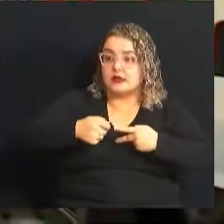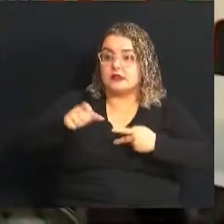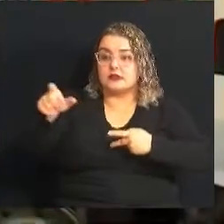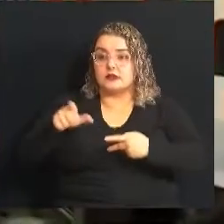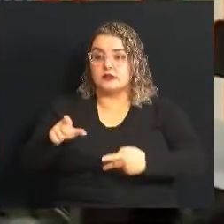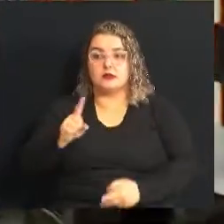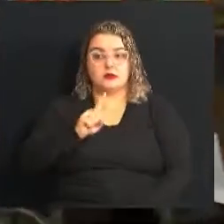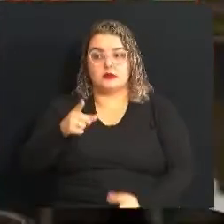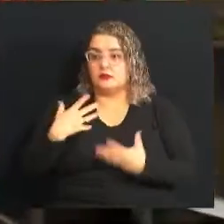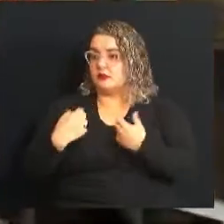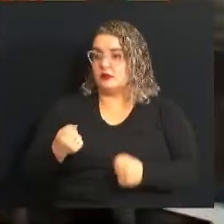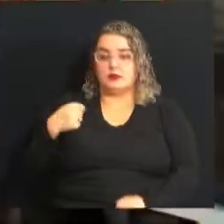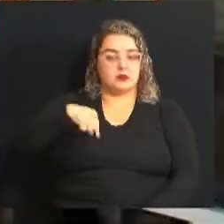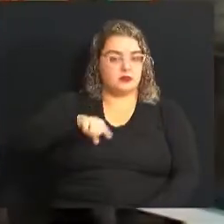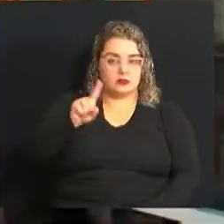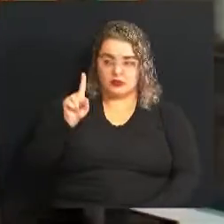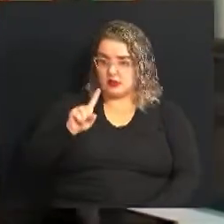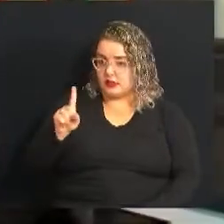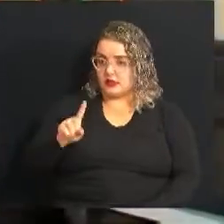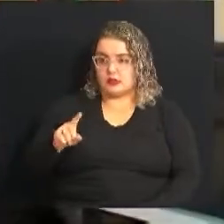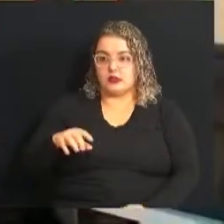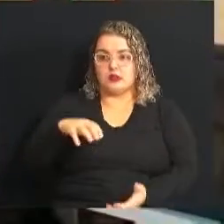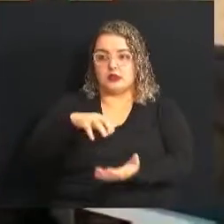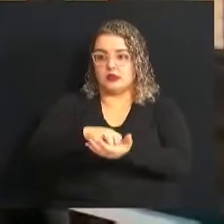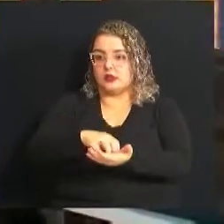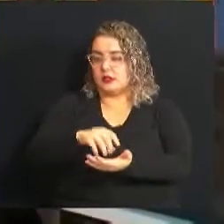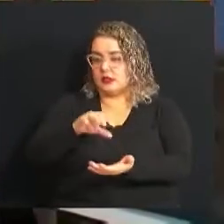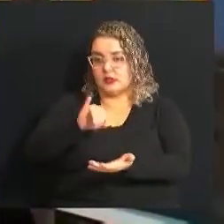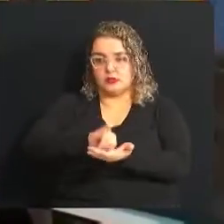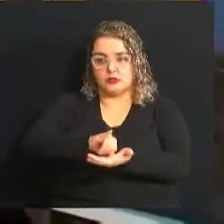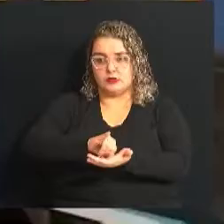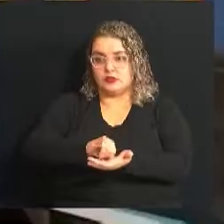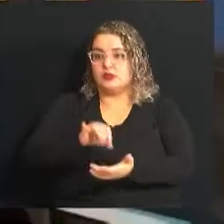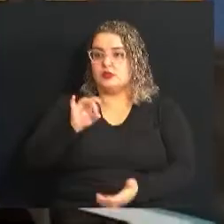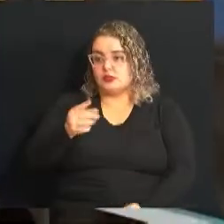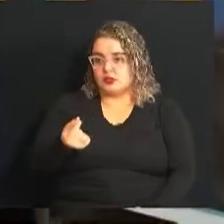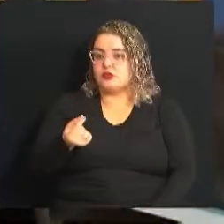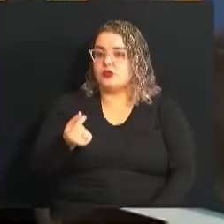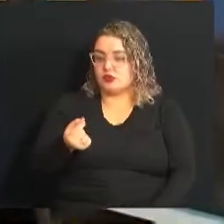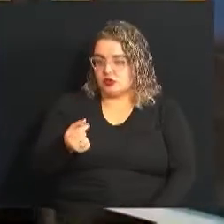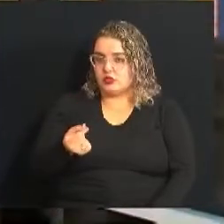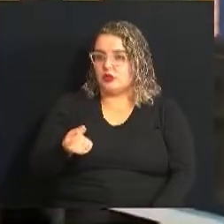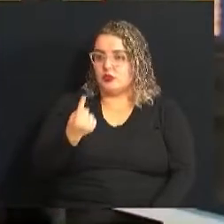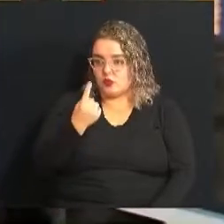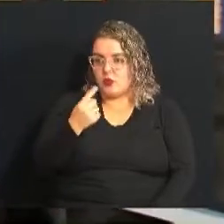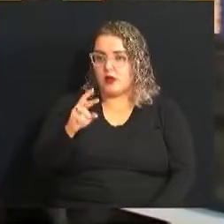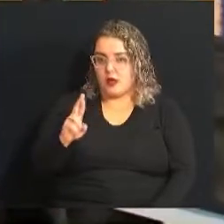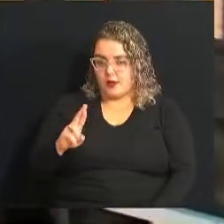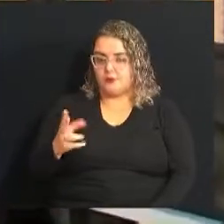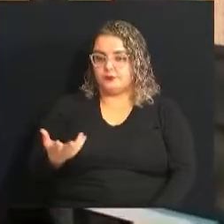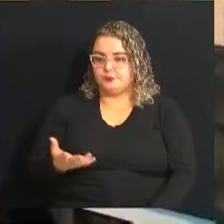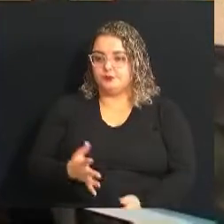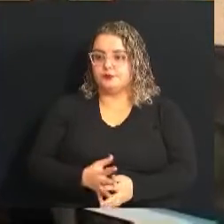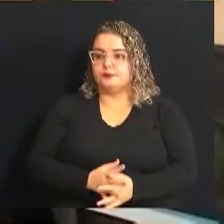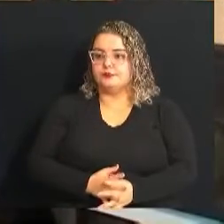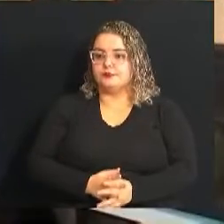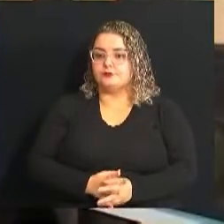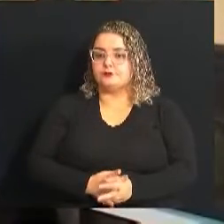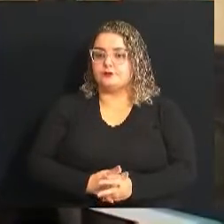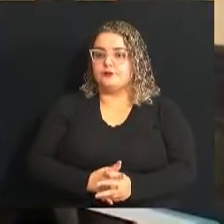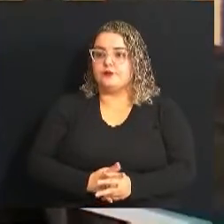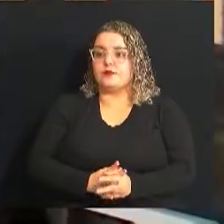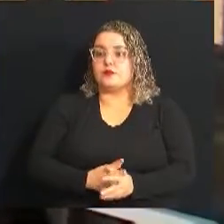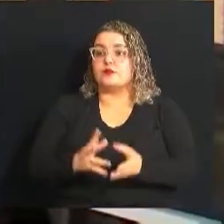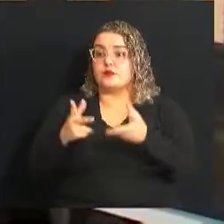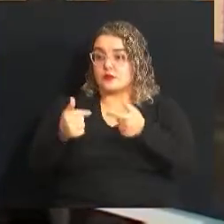Não, nem aqui nem na unidade do centro. É só através de dinheiro mesmo, R$1. E aí todas essas refeições elas